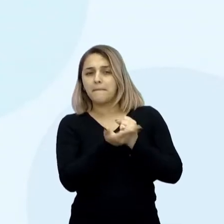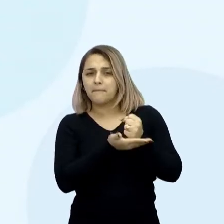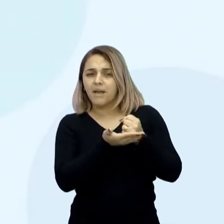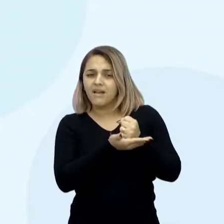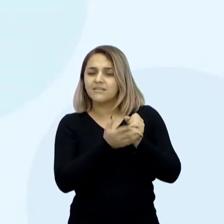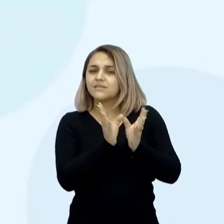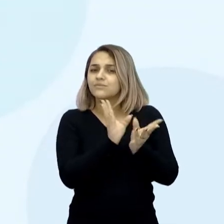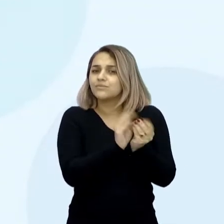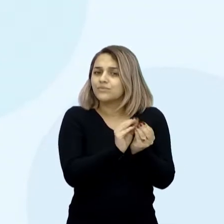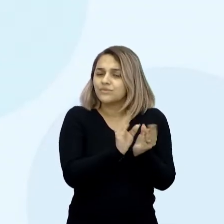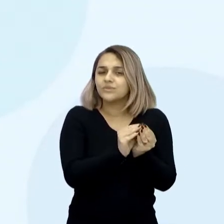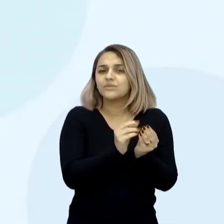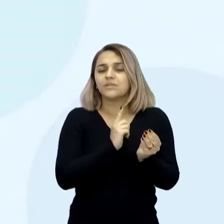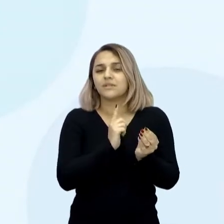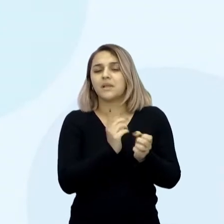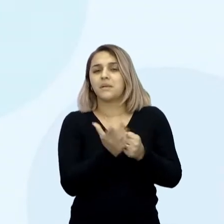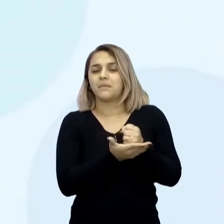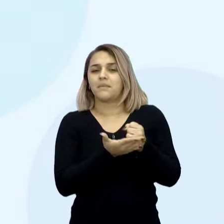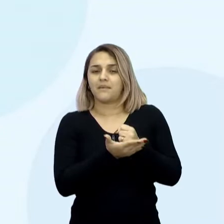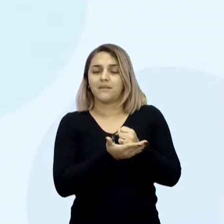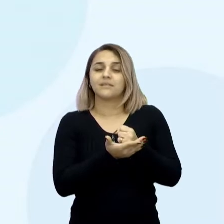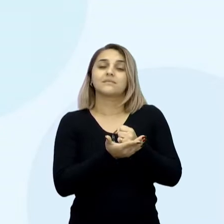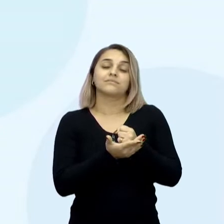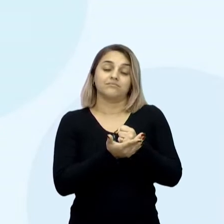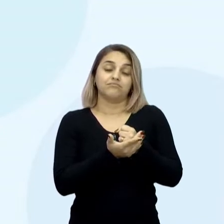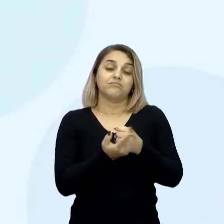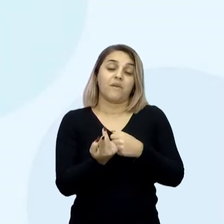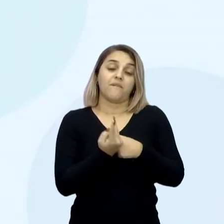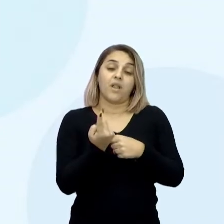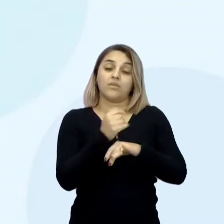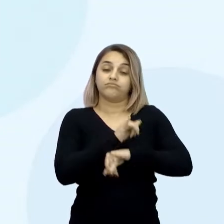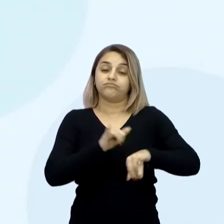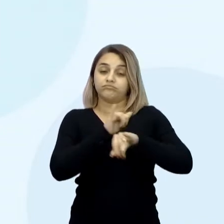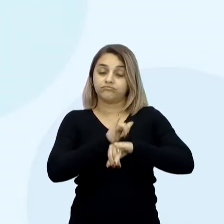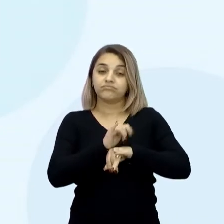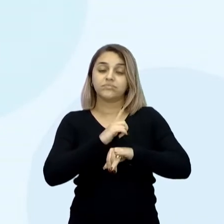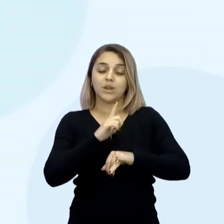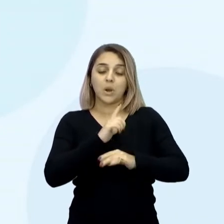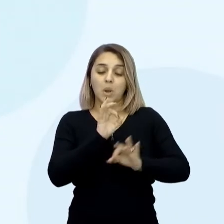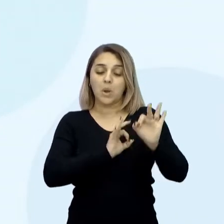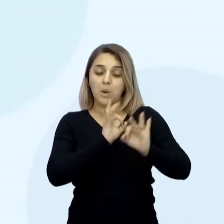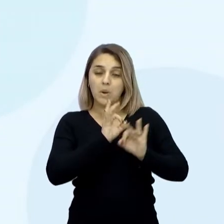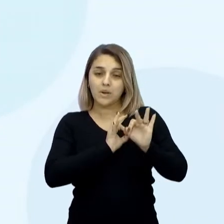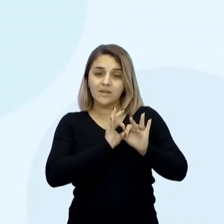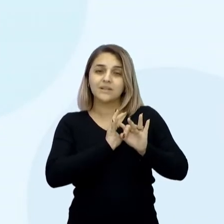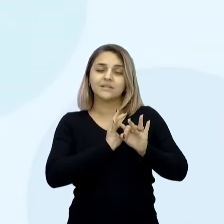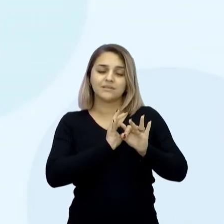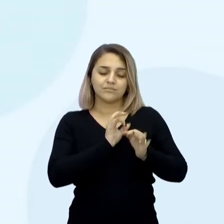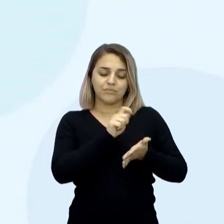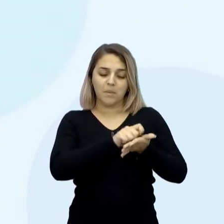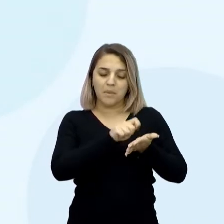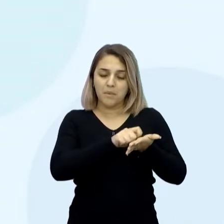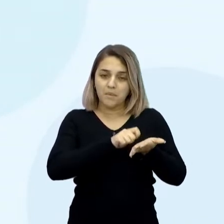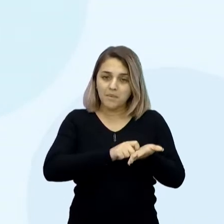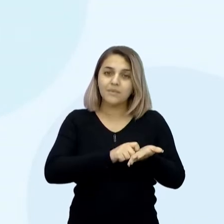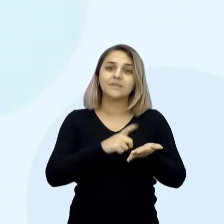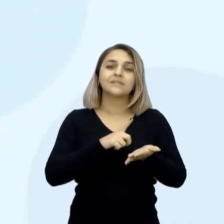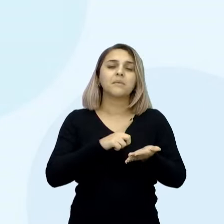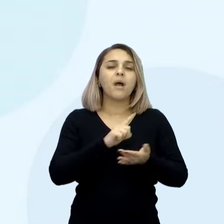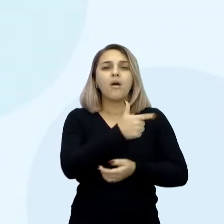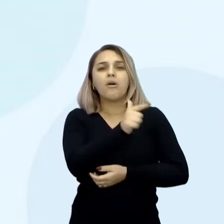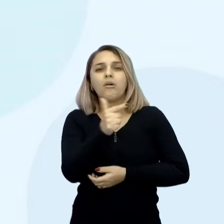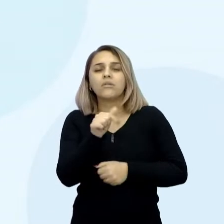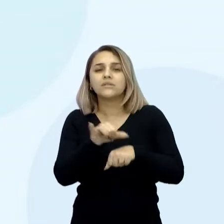imagens e nos valores que pretendemos veicular. Organizem anotações em um mapa mental ou a partir de outros recursos que